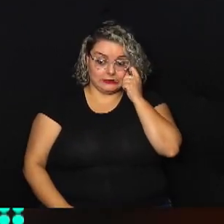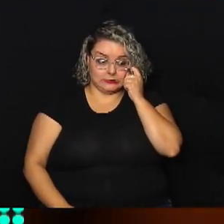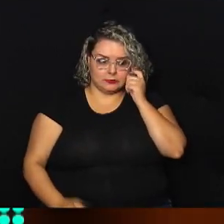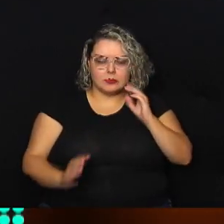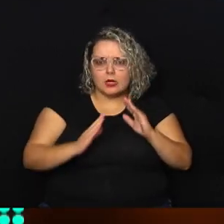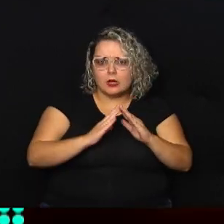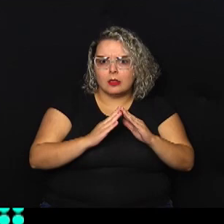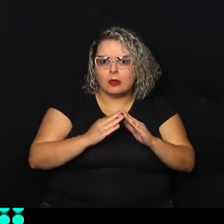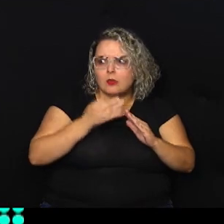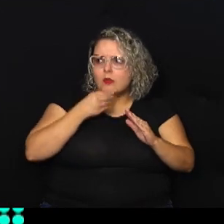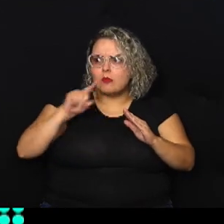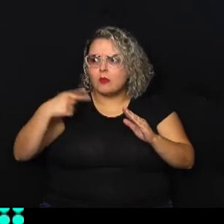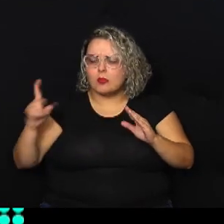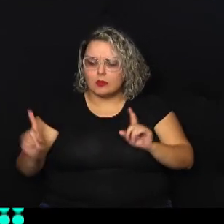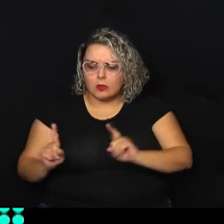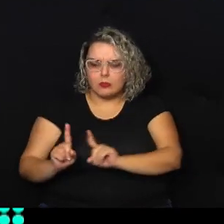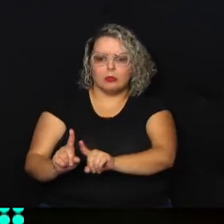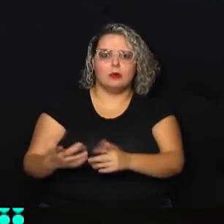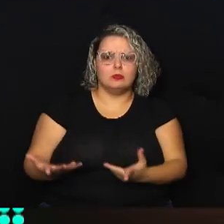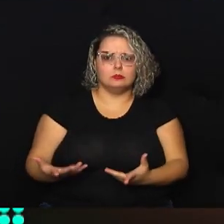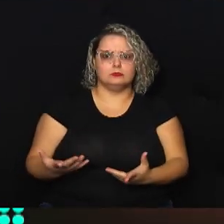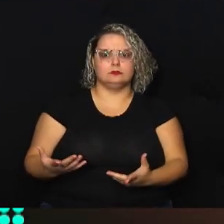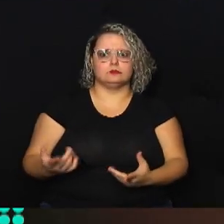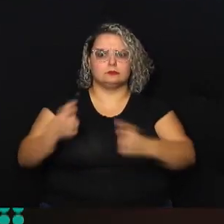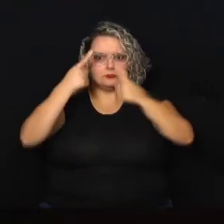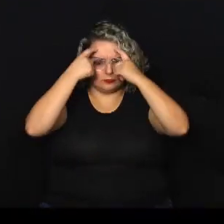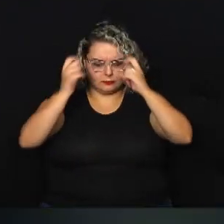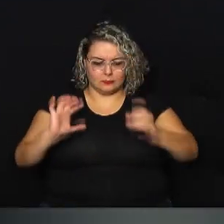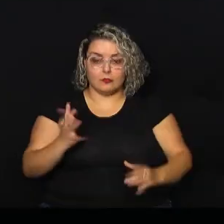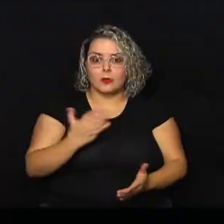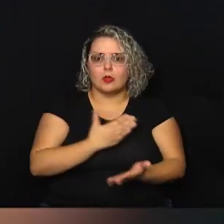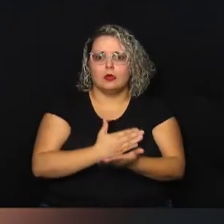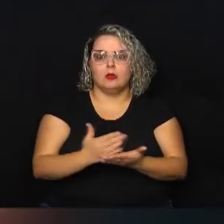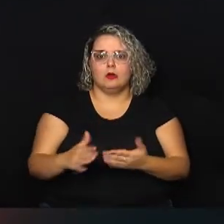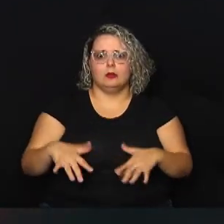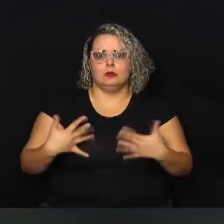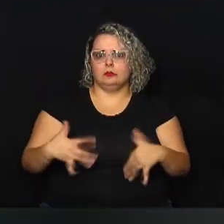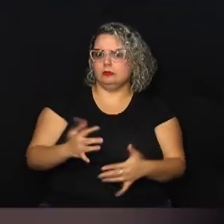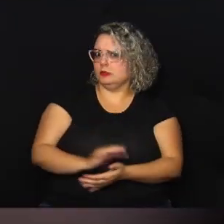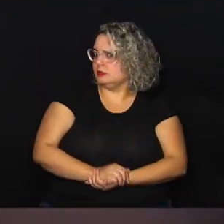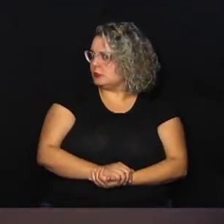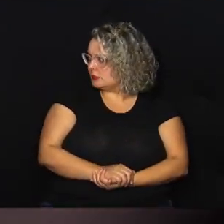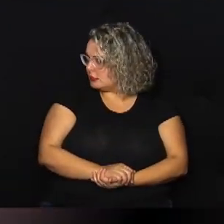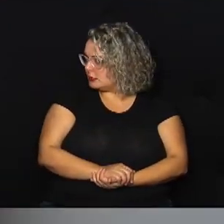com quem um incidente violento imediatamente se inicia.